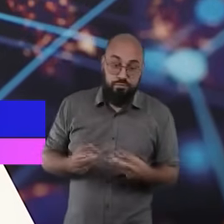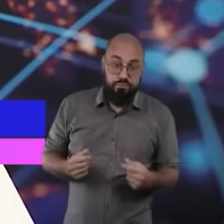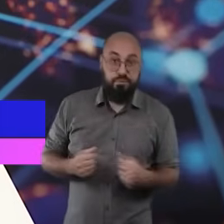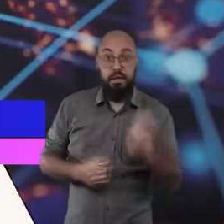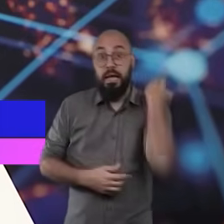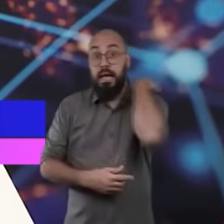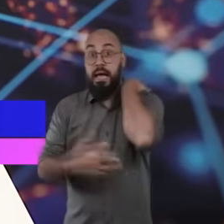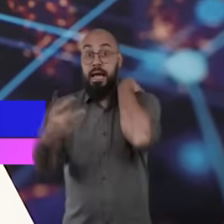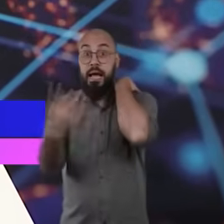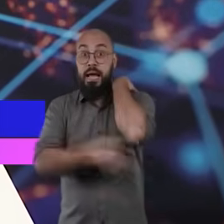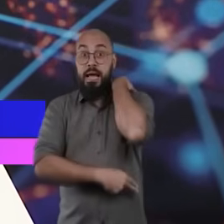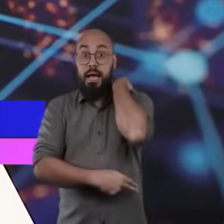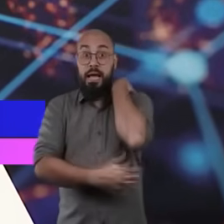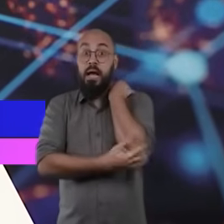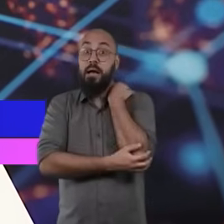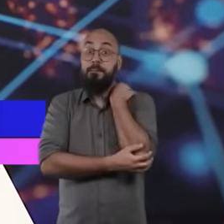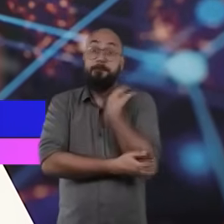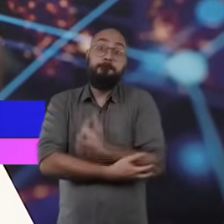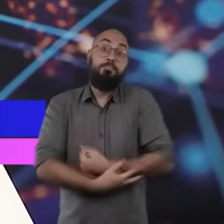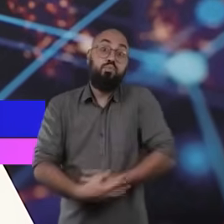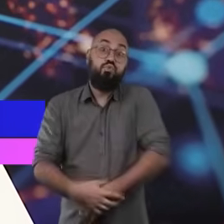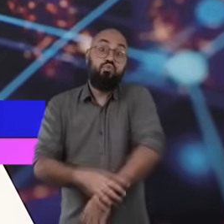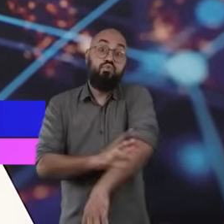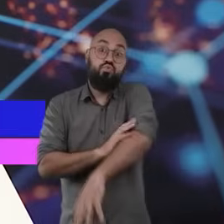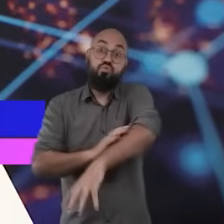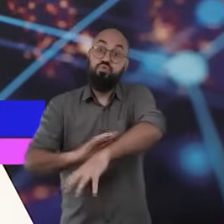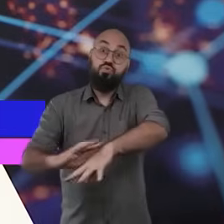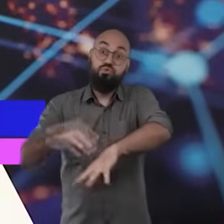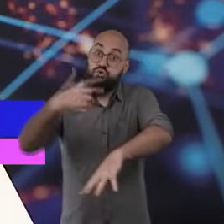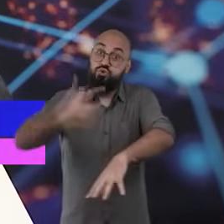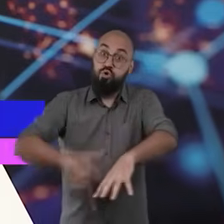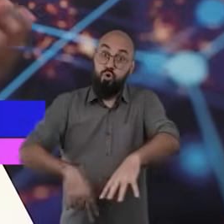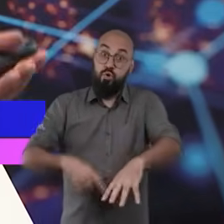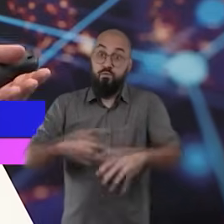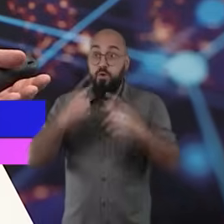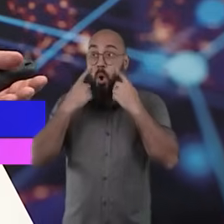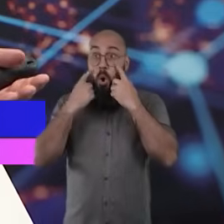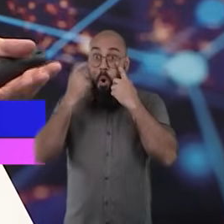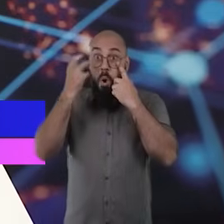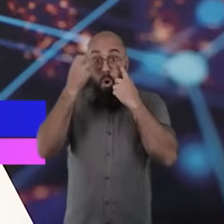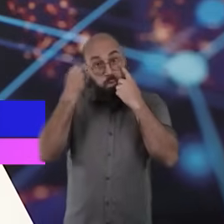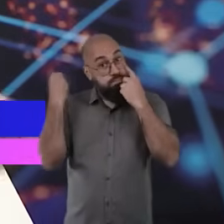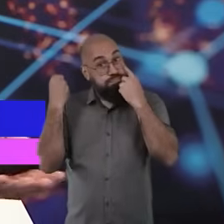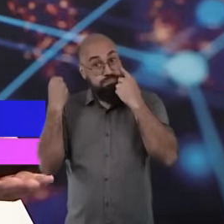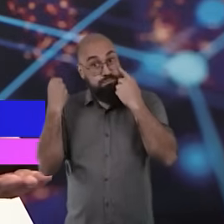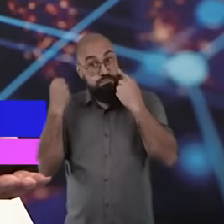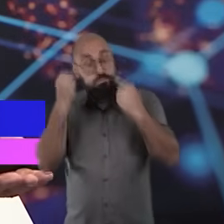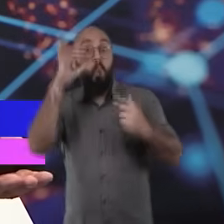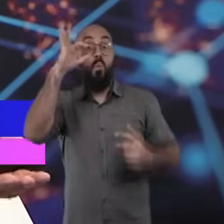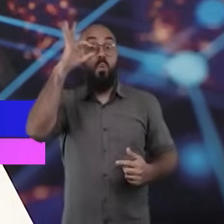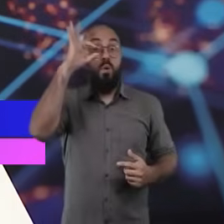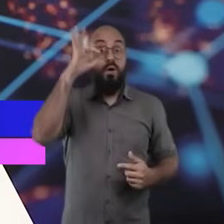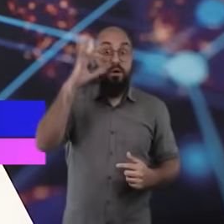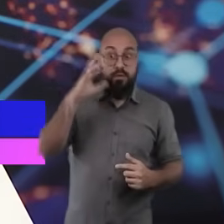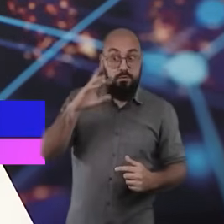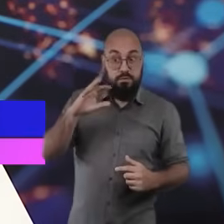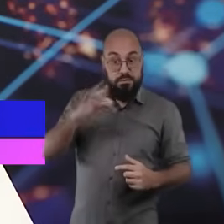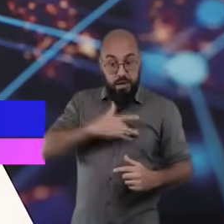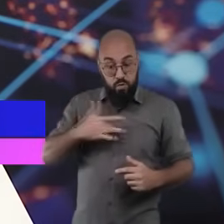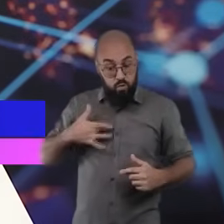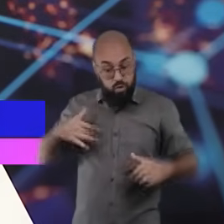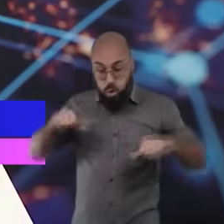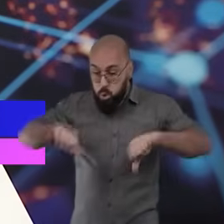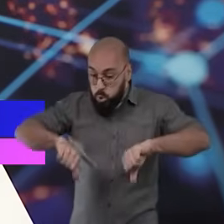vai ter braço, quem não tem um olho vai ter olho, quem tiver qualquer problema de saúde já não vai ter